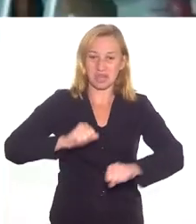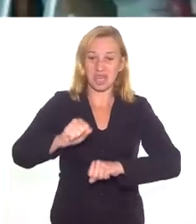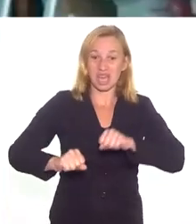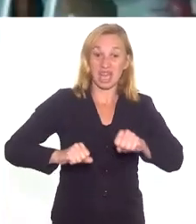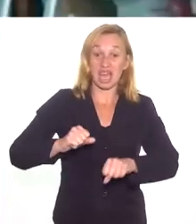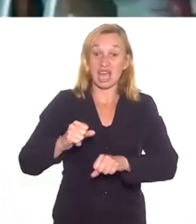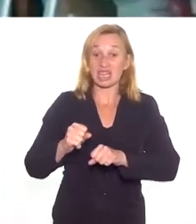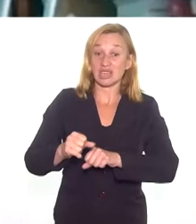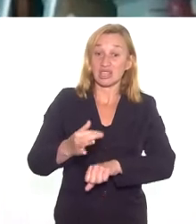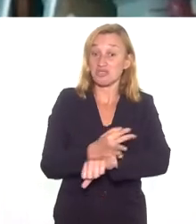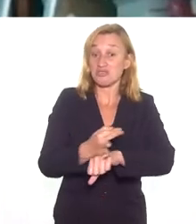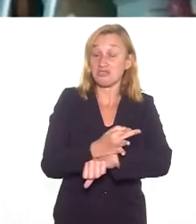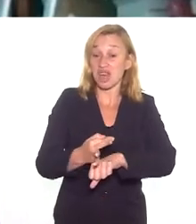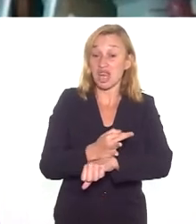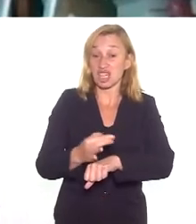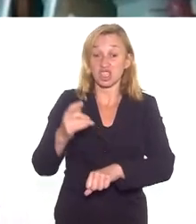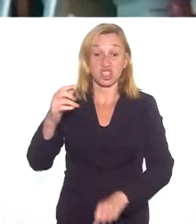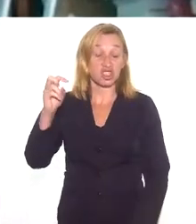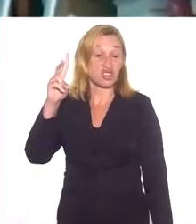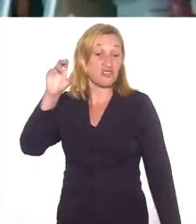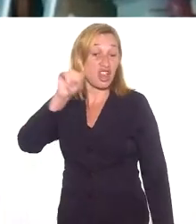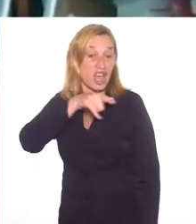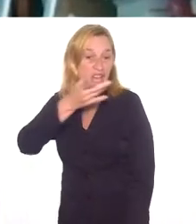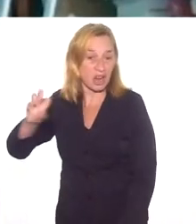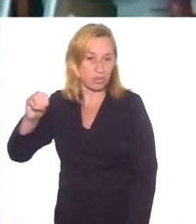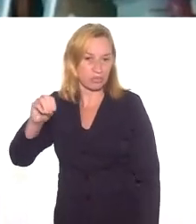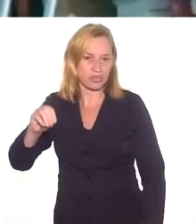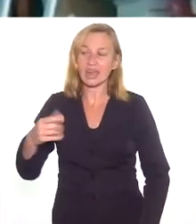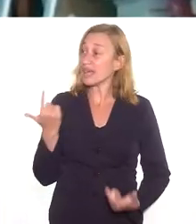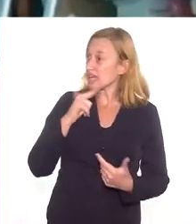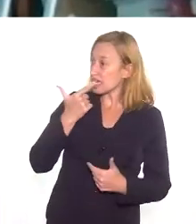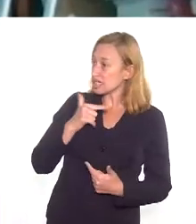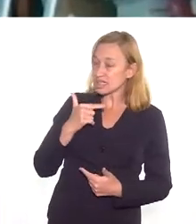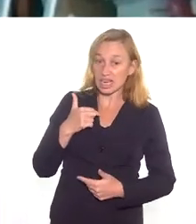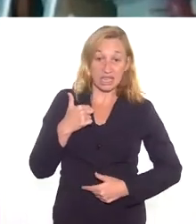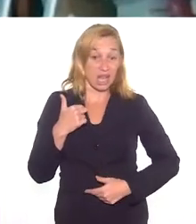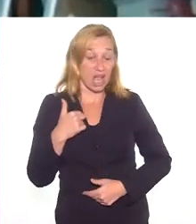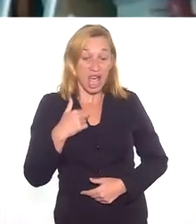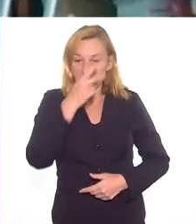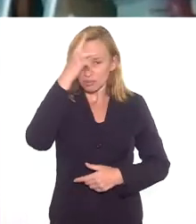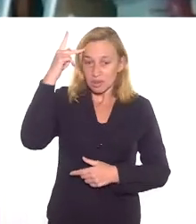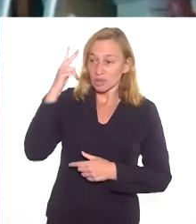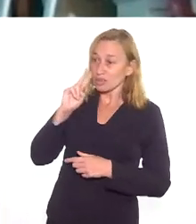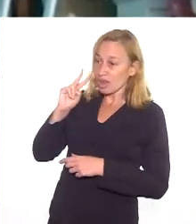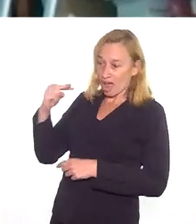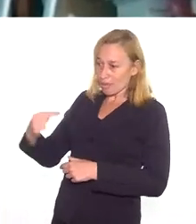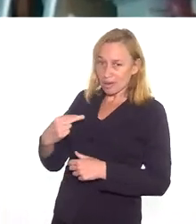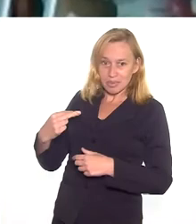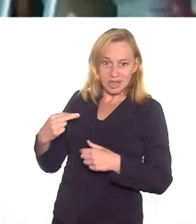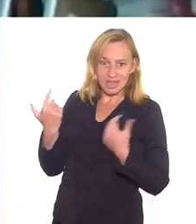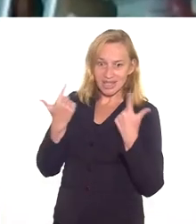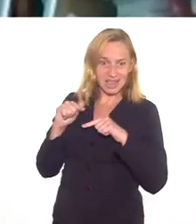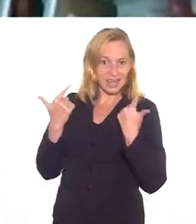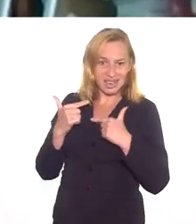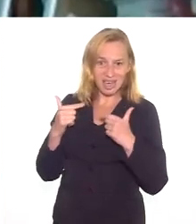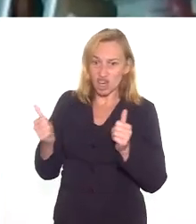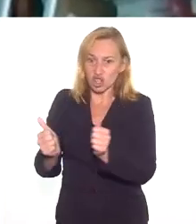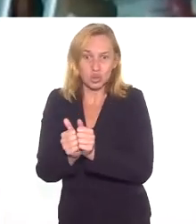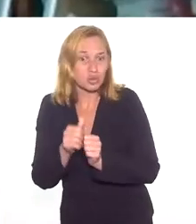durante as férias de verão. E era muito engraçado, porque eu acabava me tornando uma atração junto às